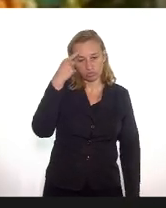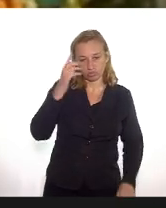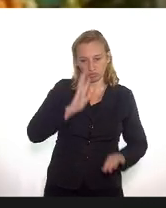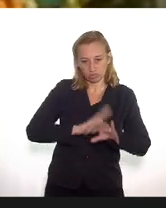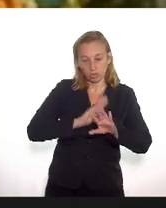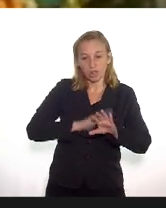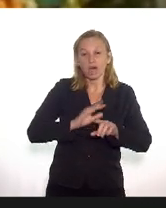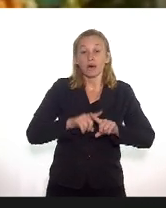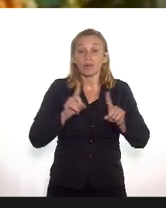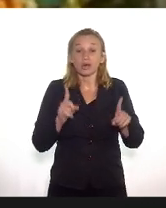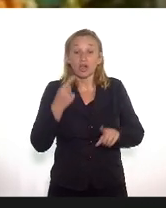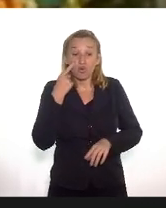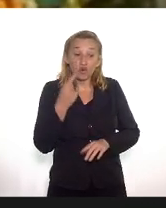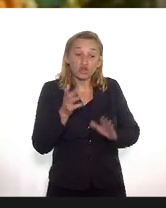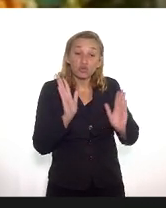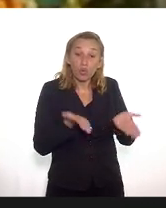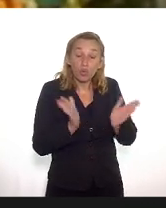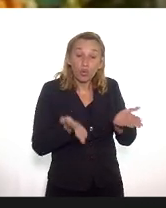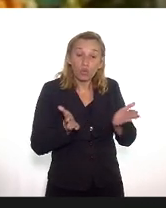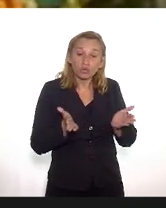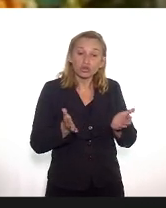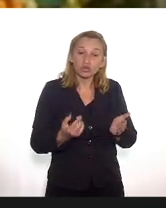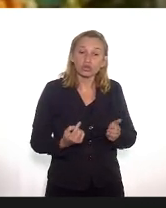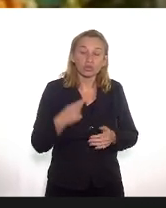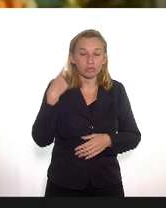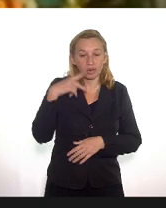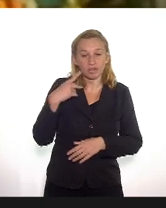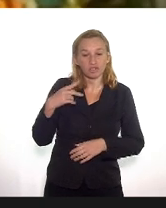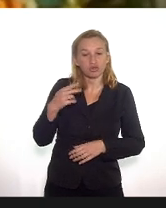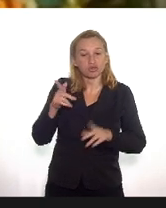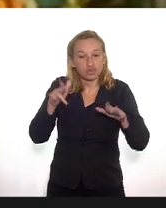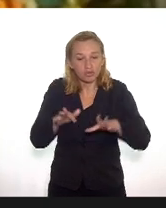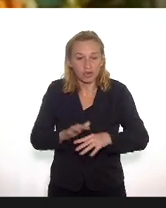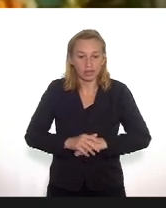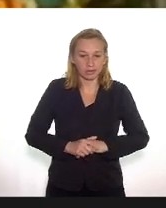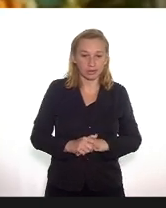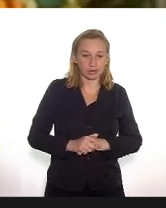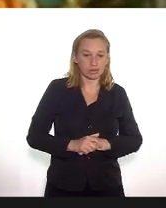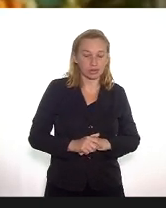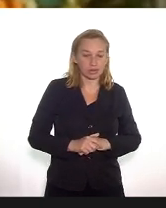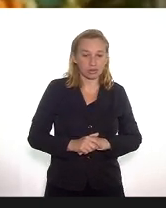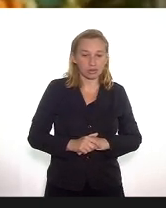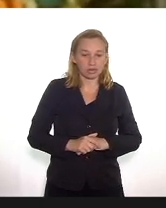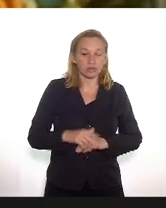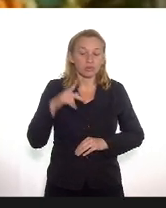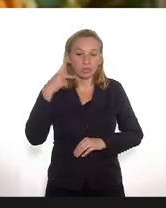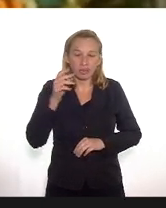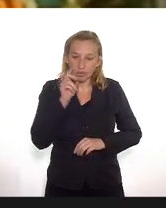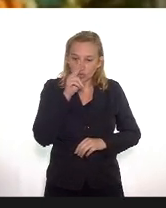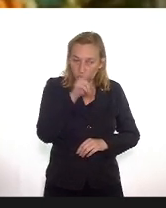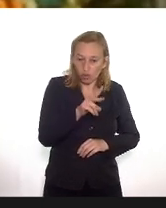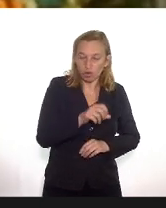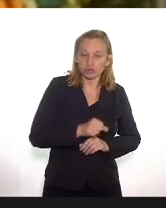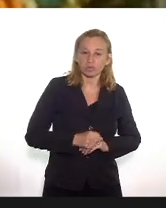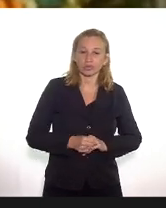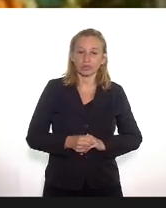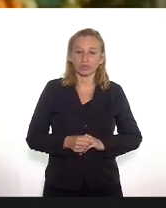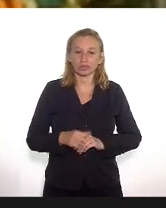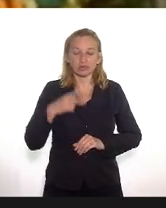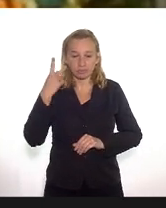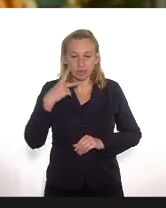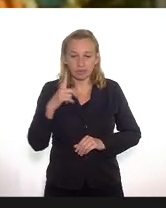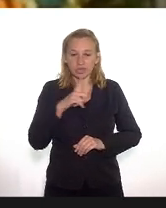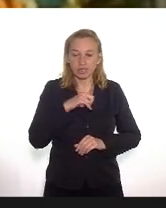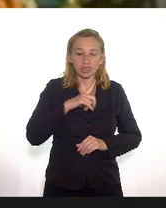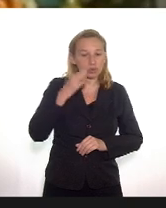que eu vejo hoje um parlamento diferente. Eu vejo hoje um parlamento forte, um parlamento que tem